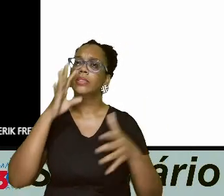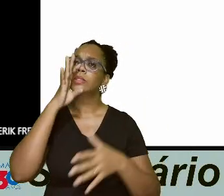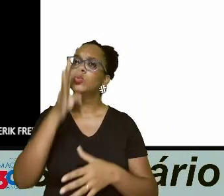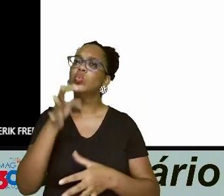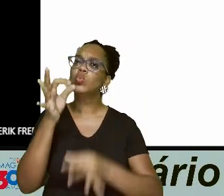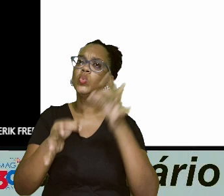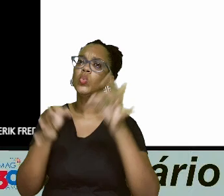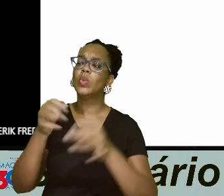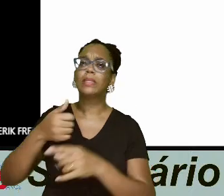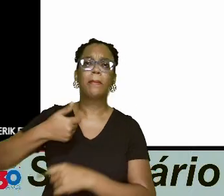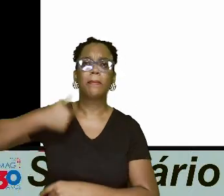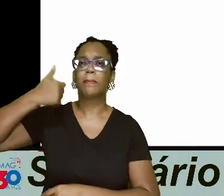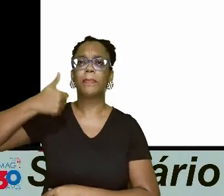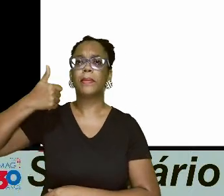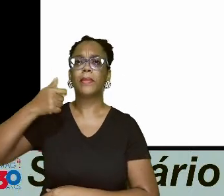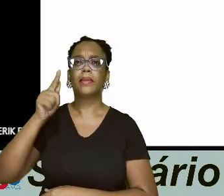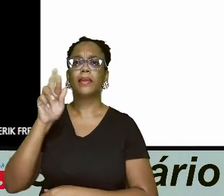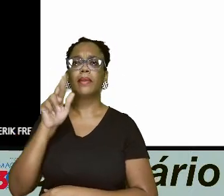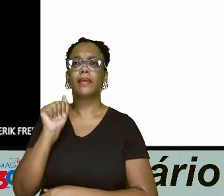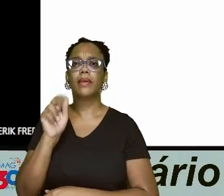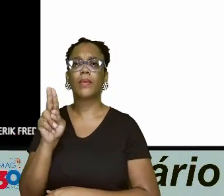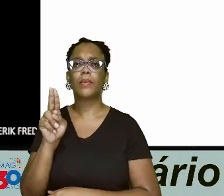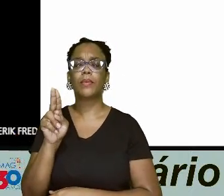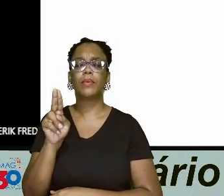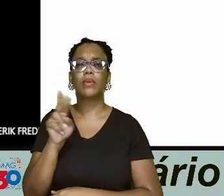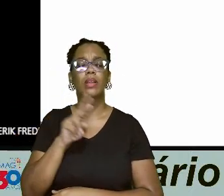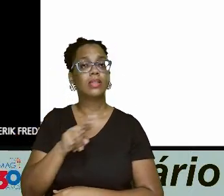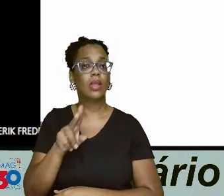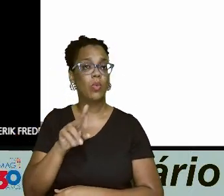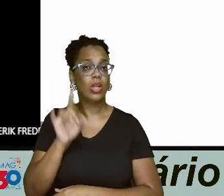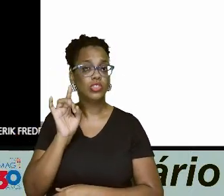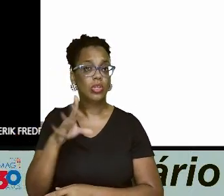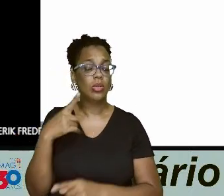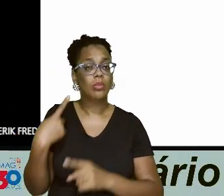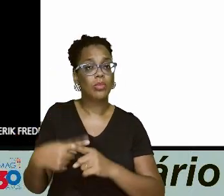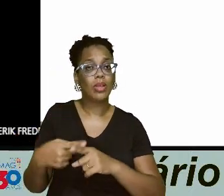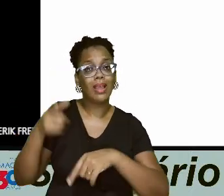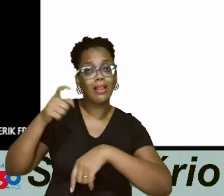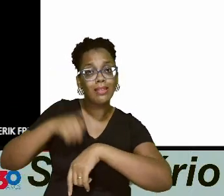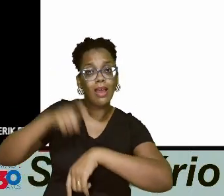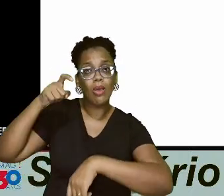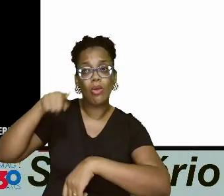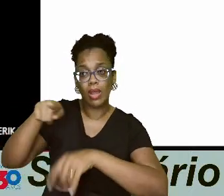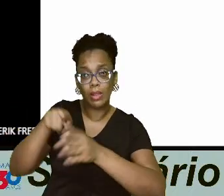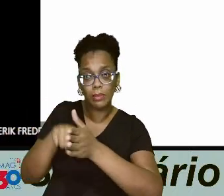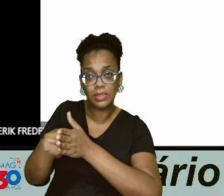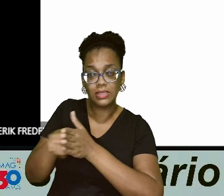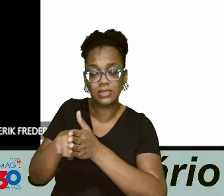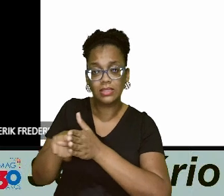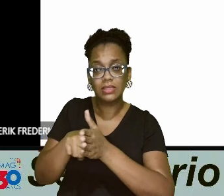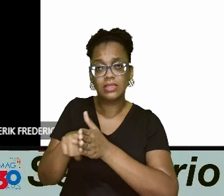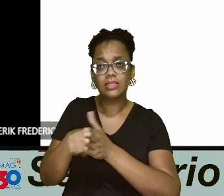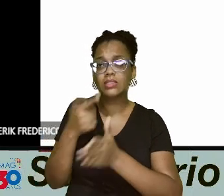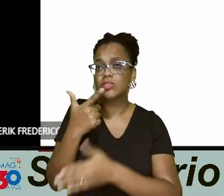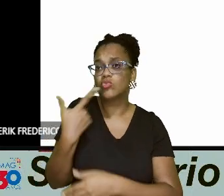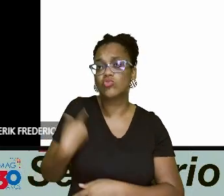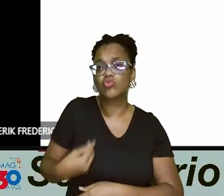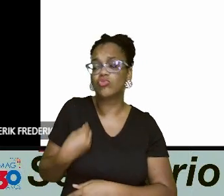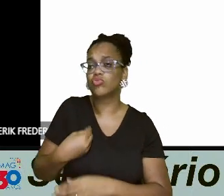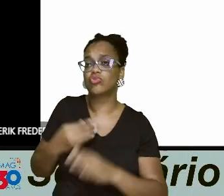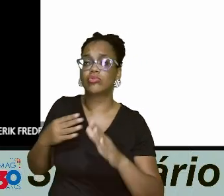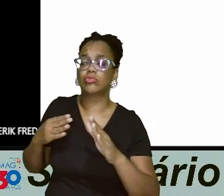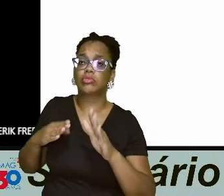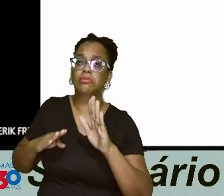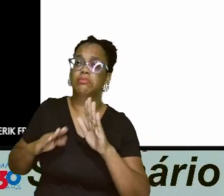grau. Né? Não só porque naquele momento em que estava sendo feita a pesquisa não haviam subido ainda muitos